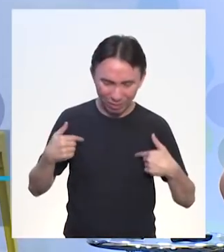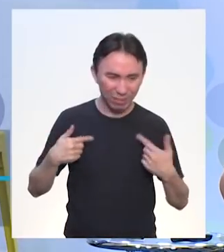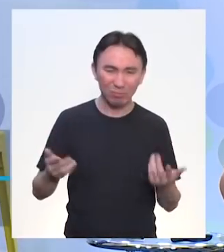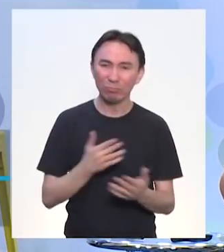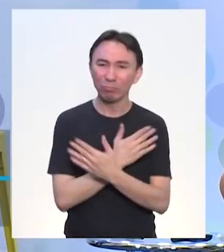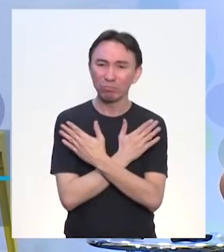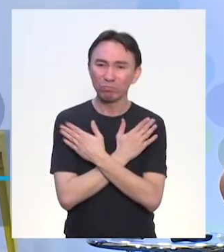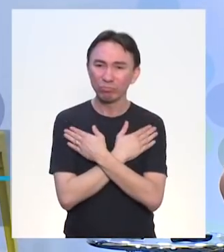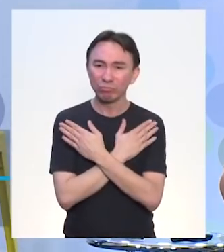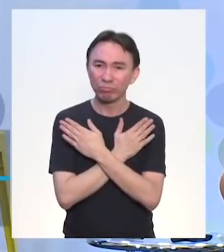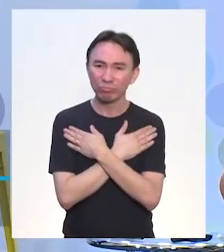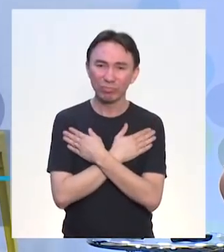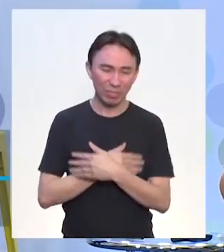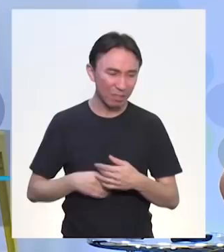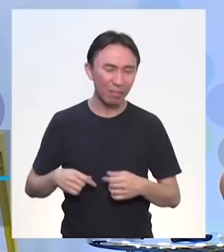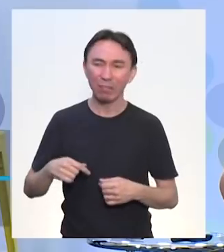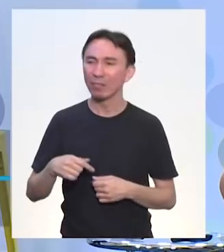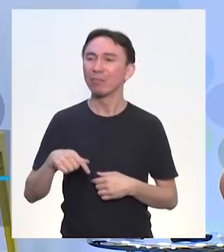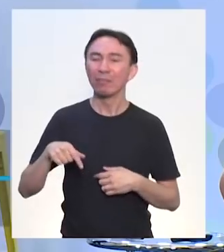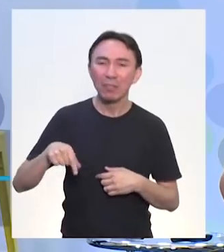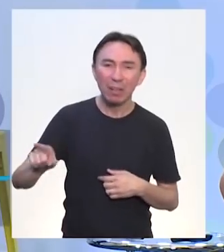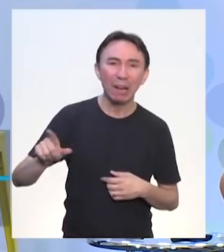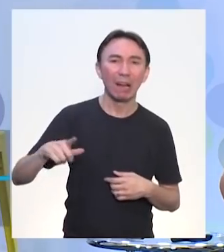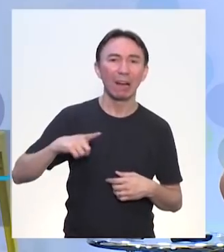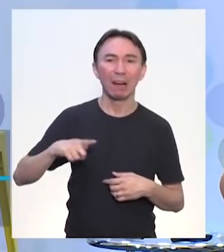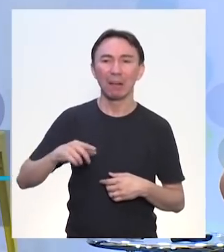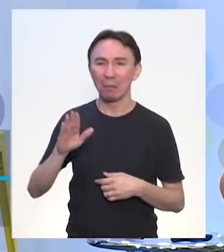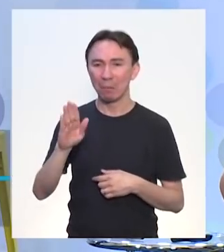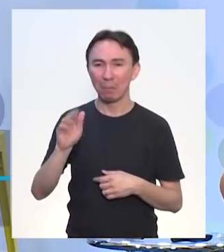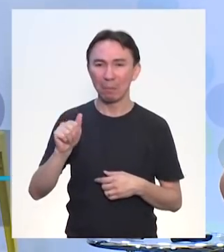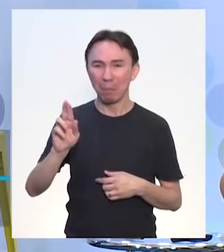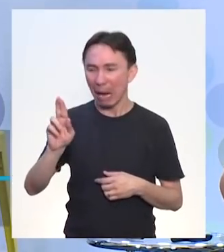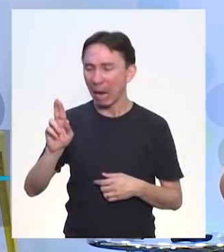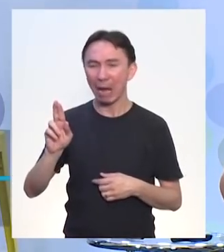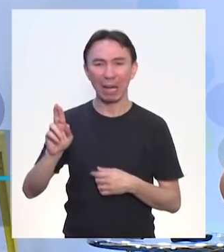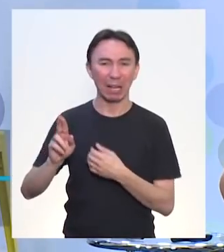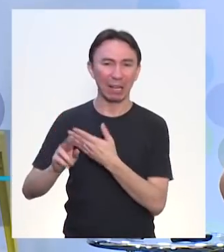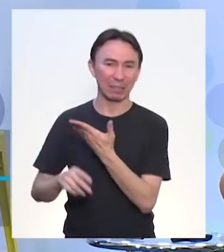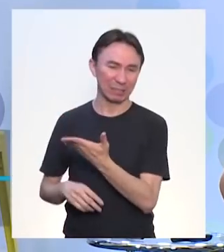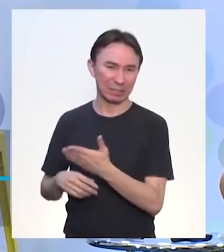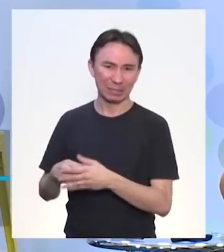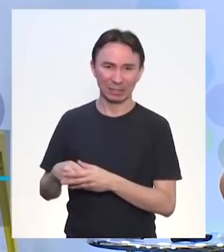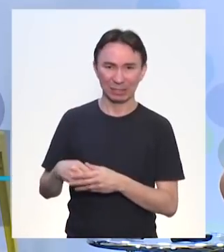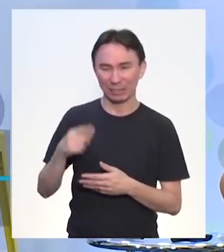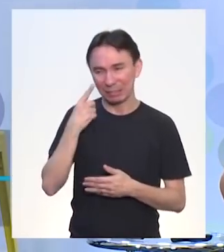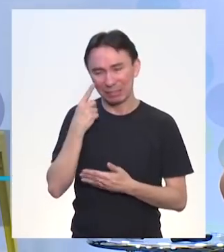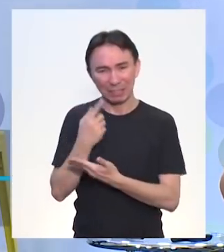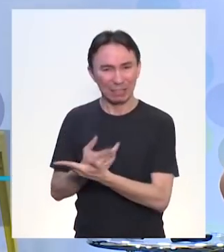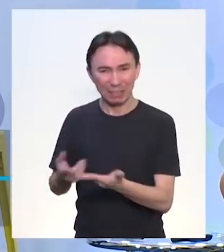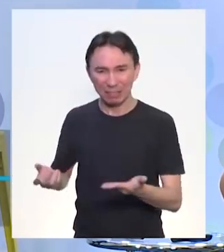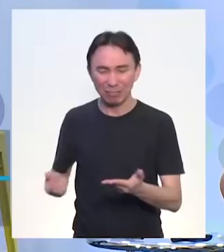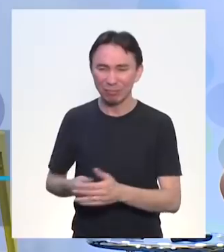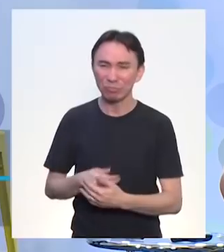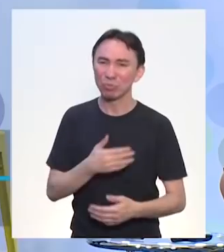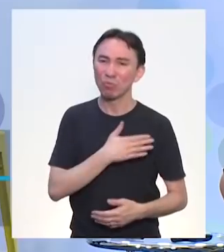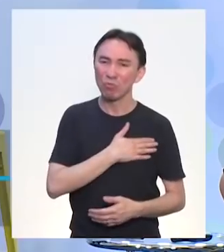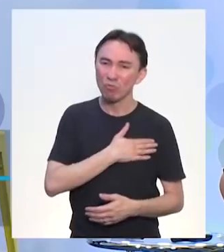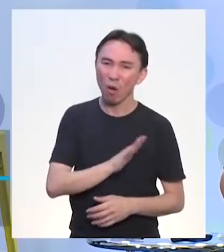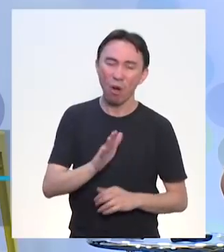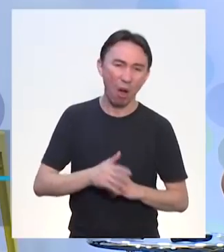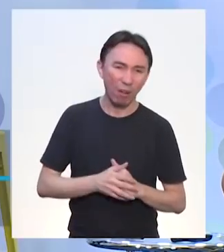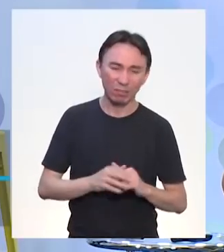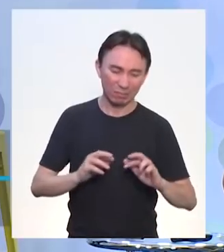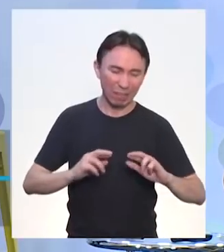né? Embora ele fosse uma pessoa cética, não curtisse nem carne animal, né, não curtisse